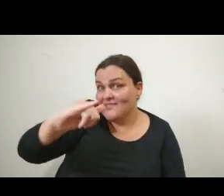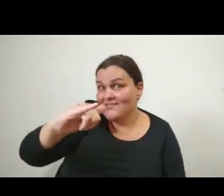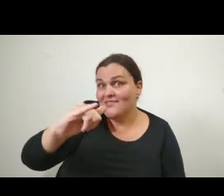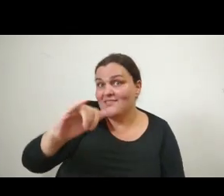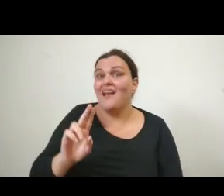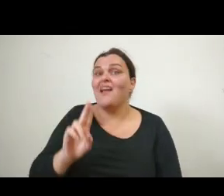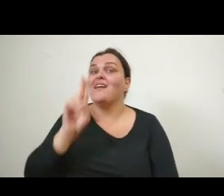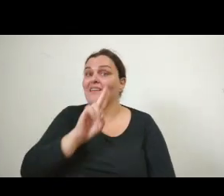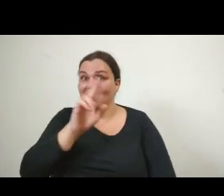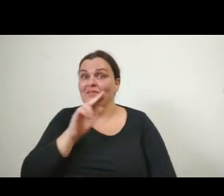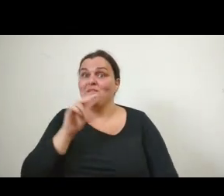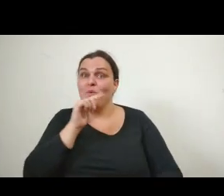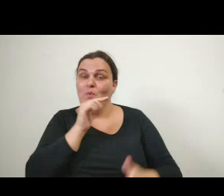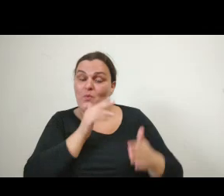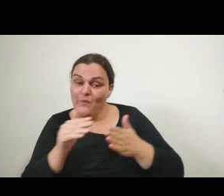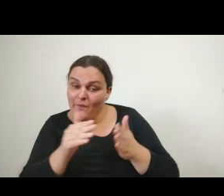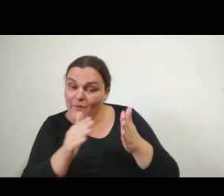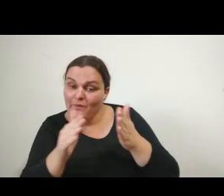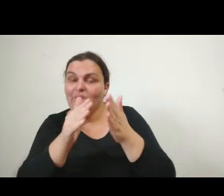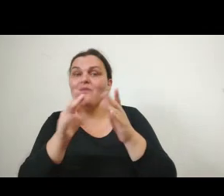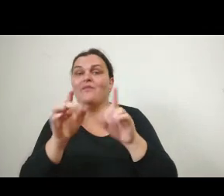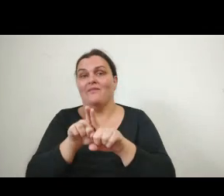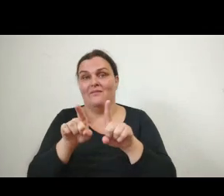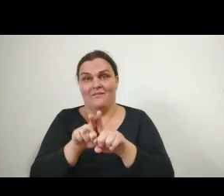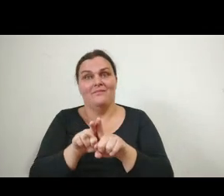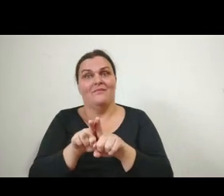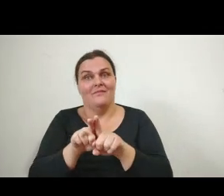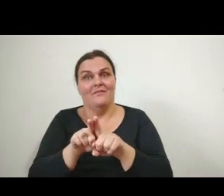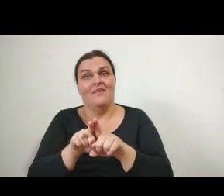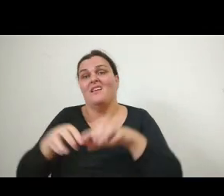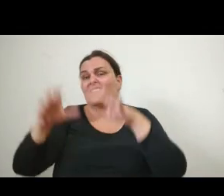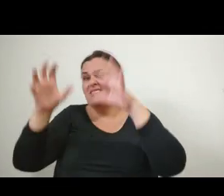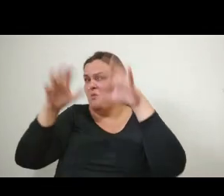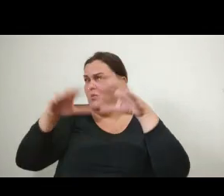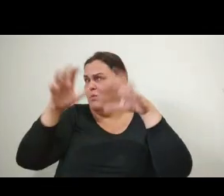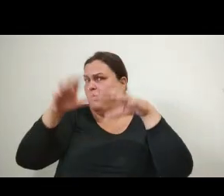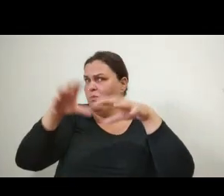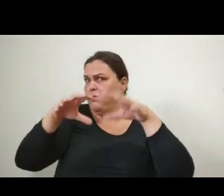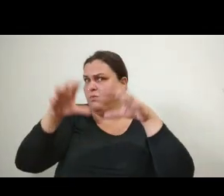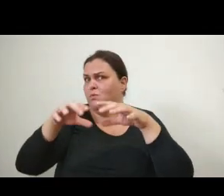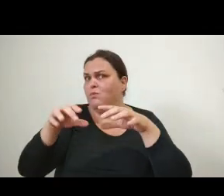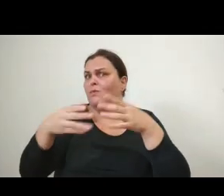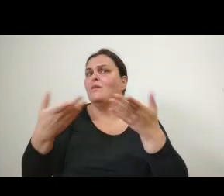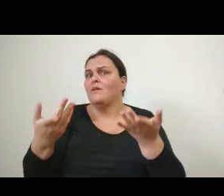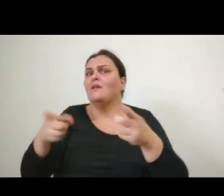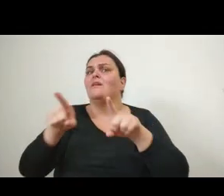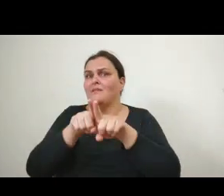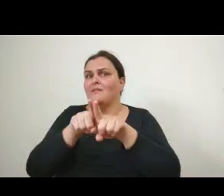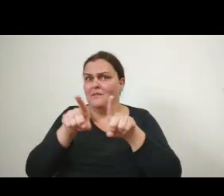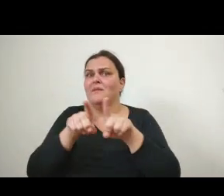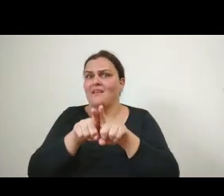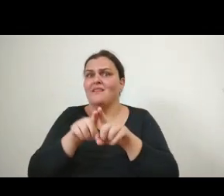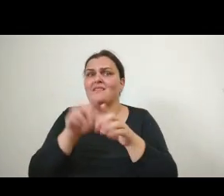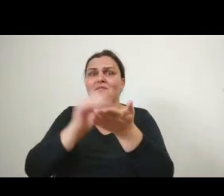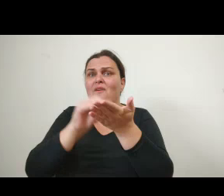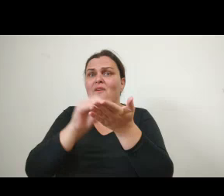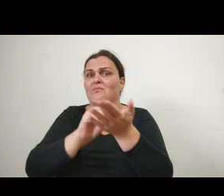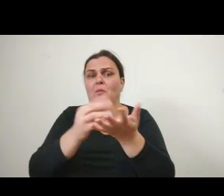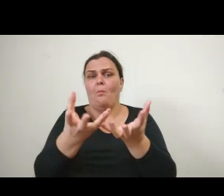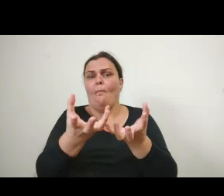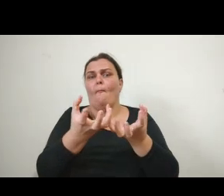encontra, né, previsões de que o regime de chuvas, né, vai ser afetado pelas mudanças climáticas, que algumas áreas podem,